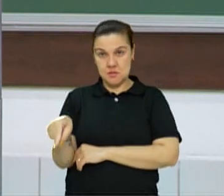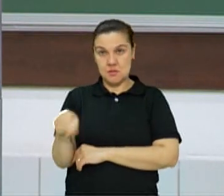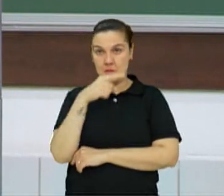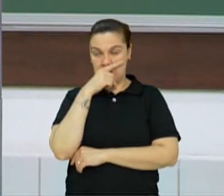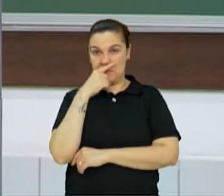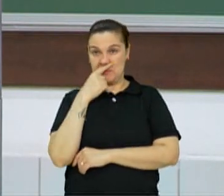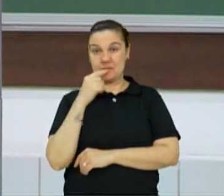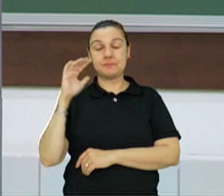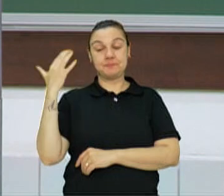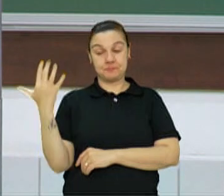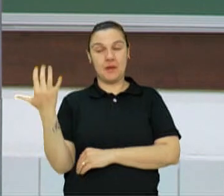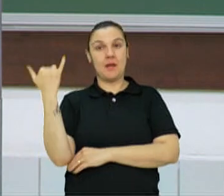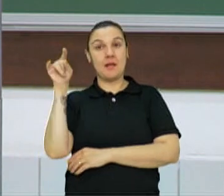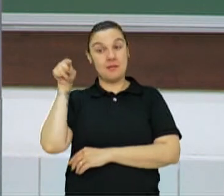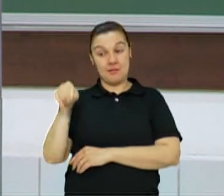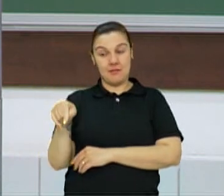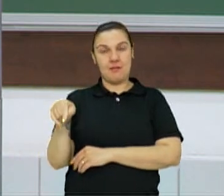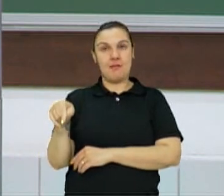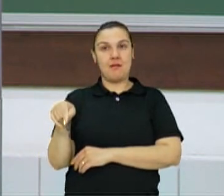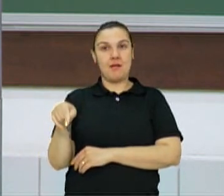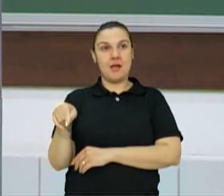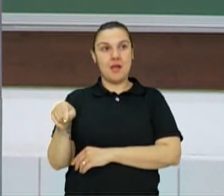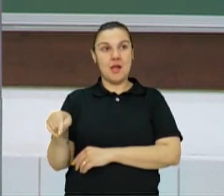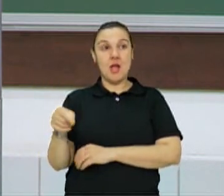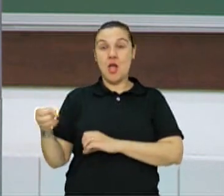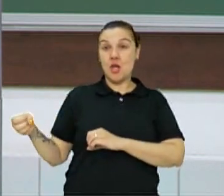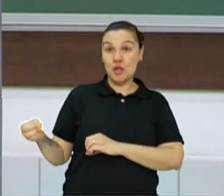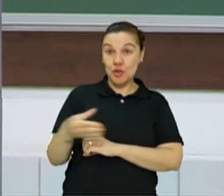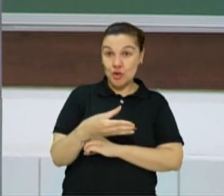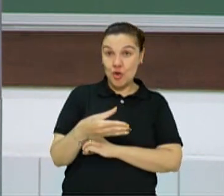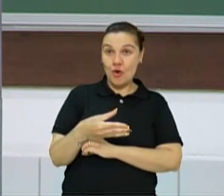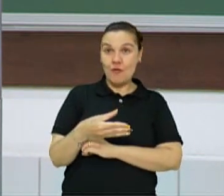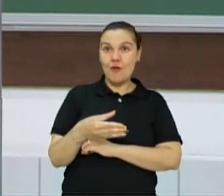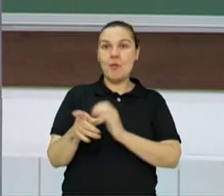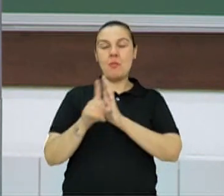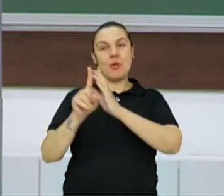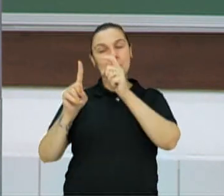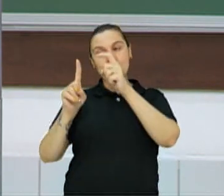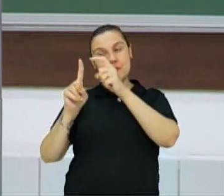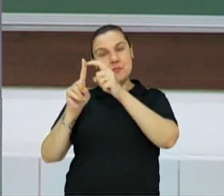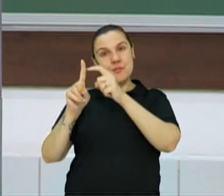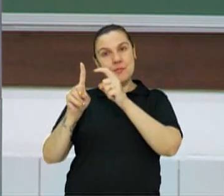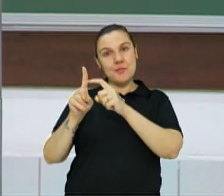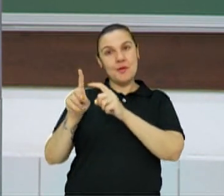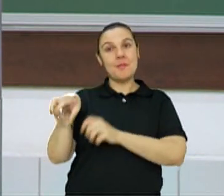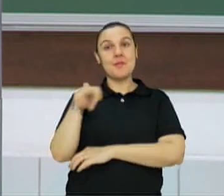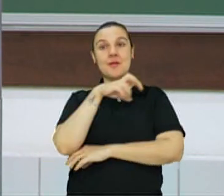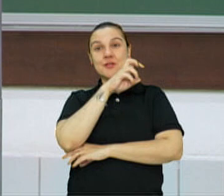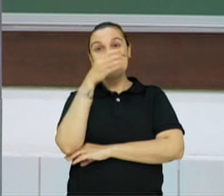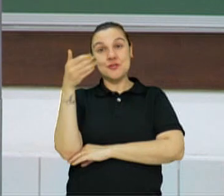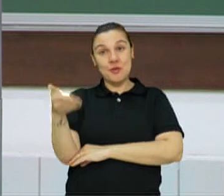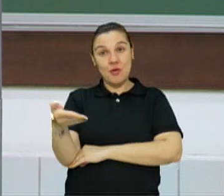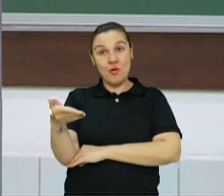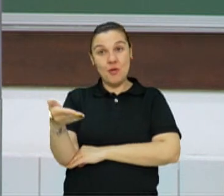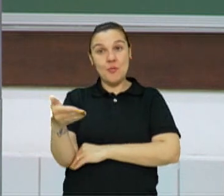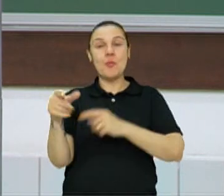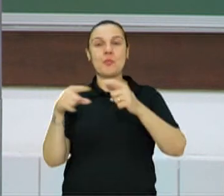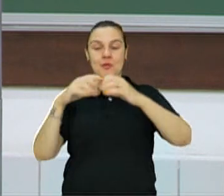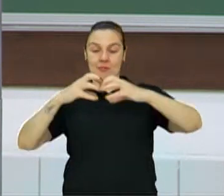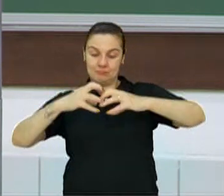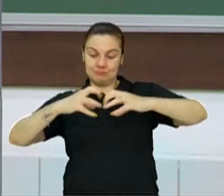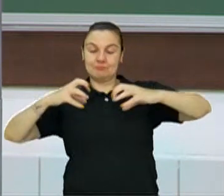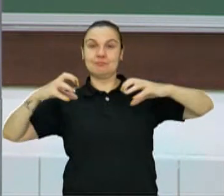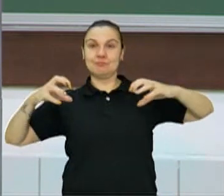a jararaca ilhoa, que está lá na ilha, ela deu origem a uma nova linhagem, a uma nova espécie, frente a um